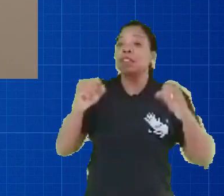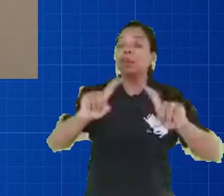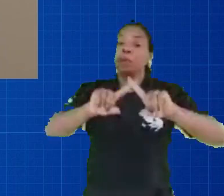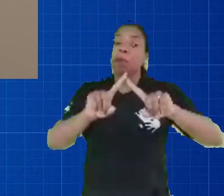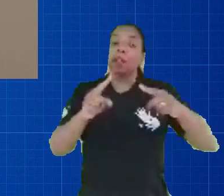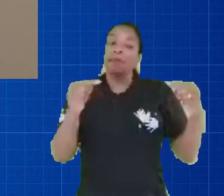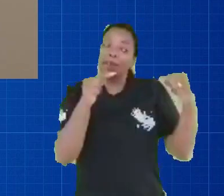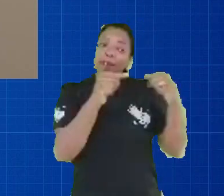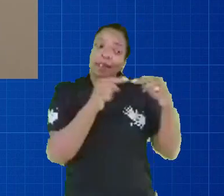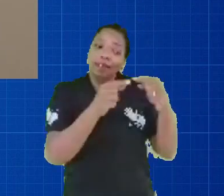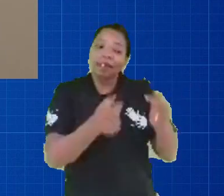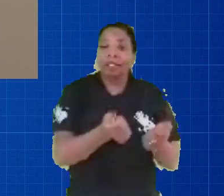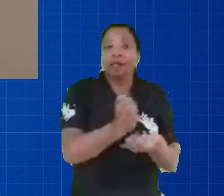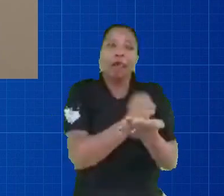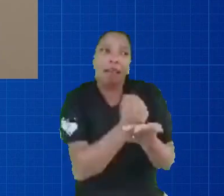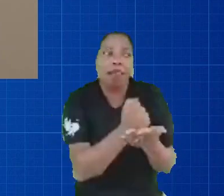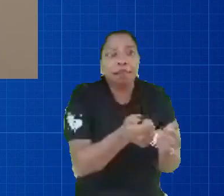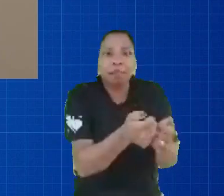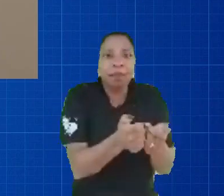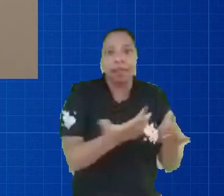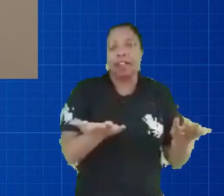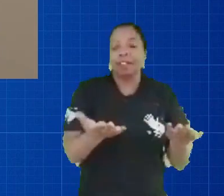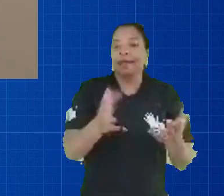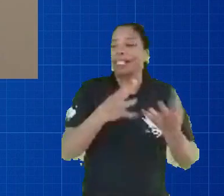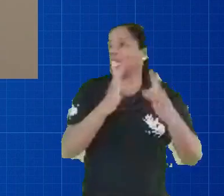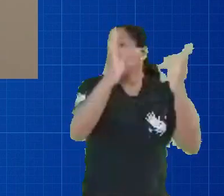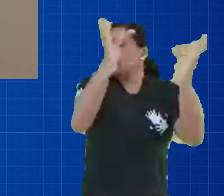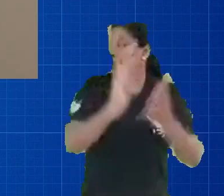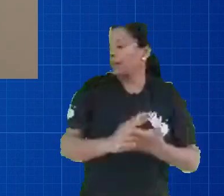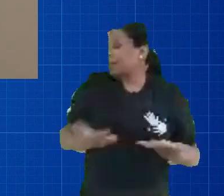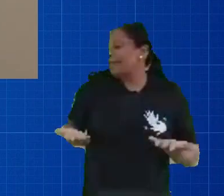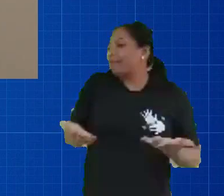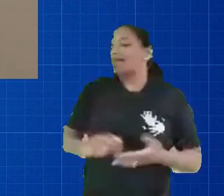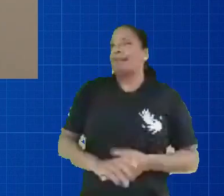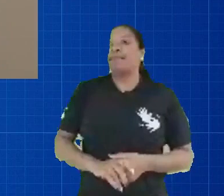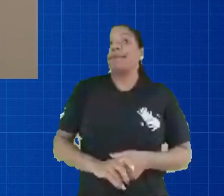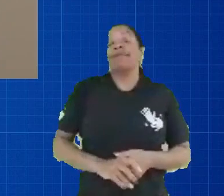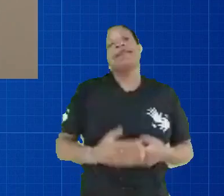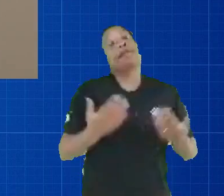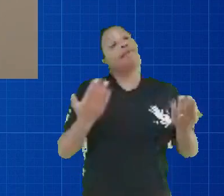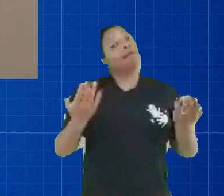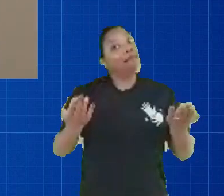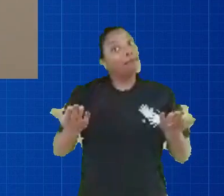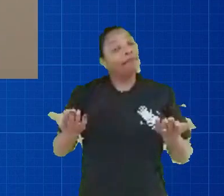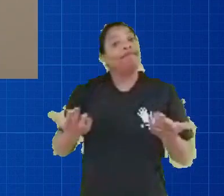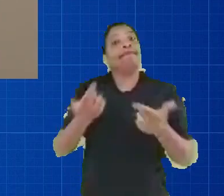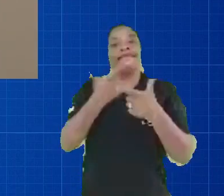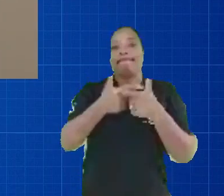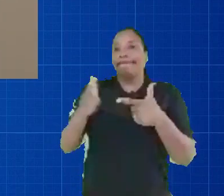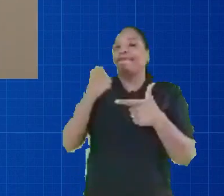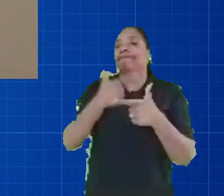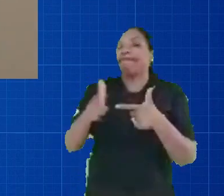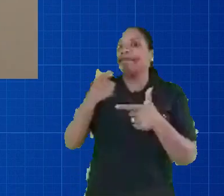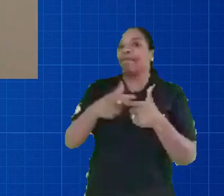Esse foi o outro problema, assim, que as crianças já tinham uma afeição por